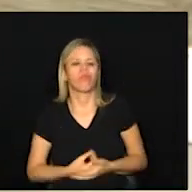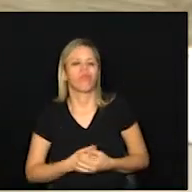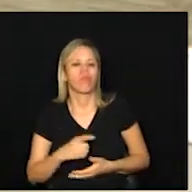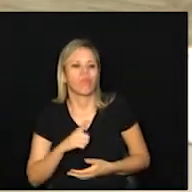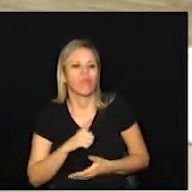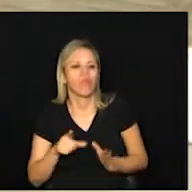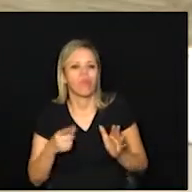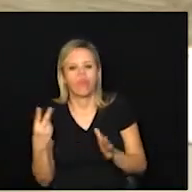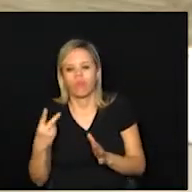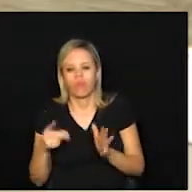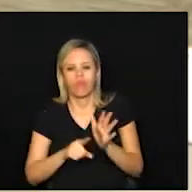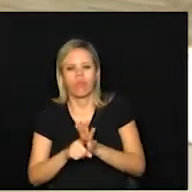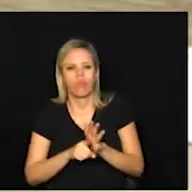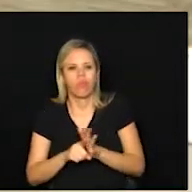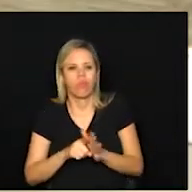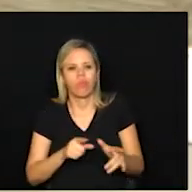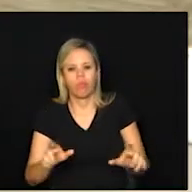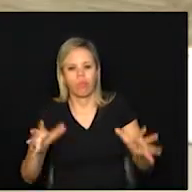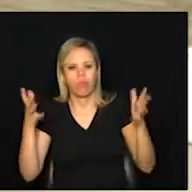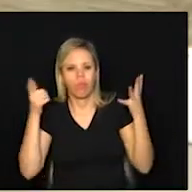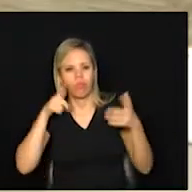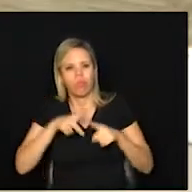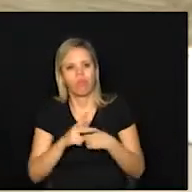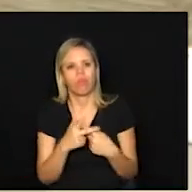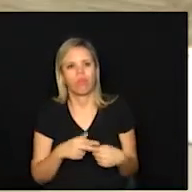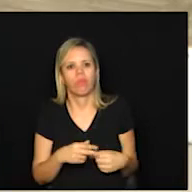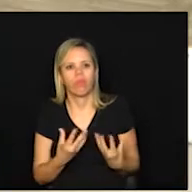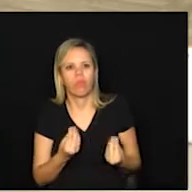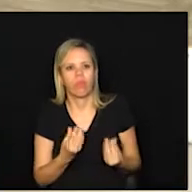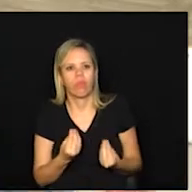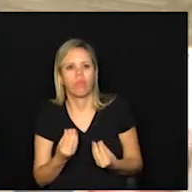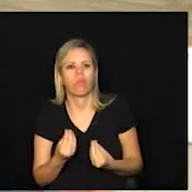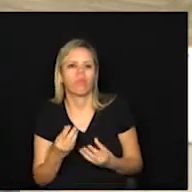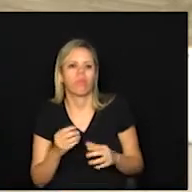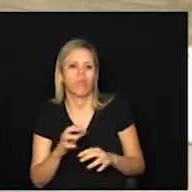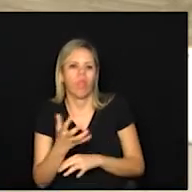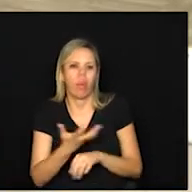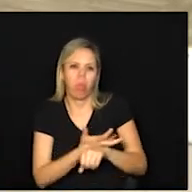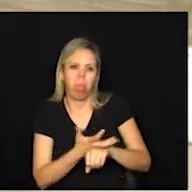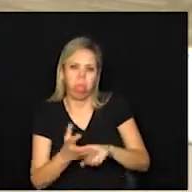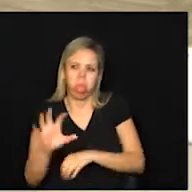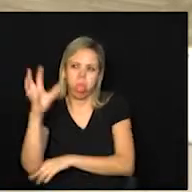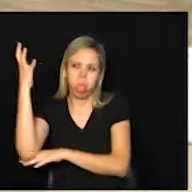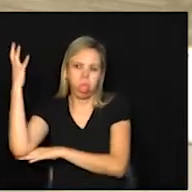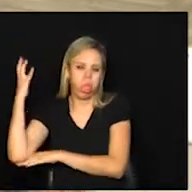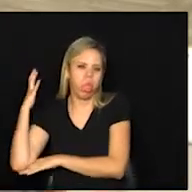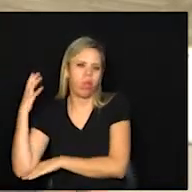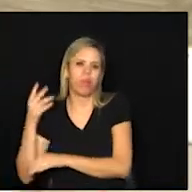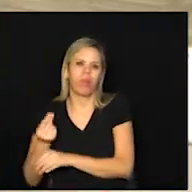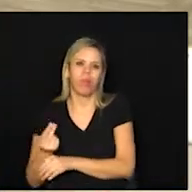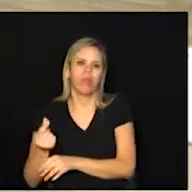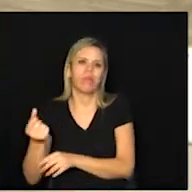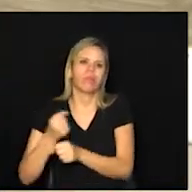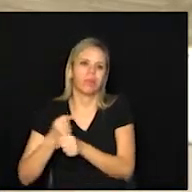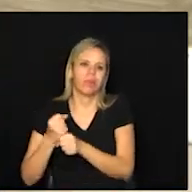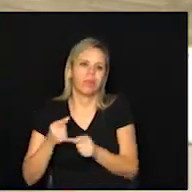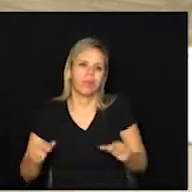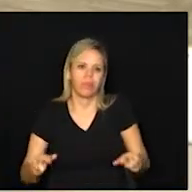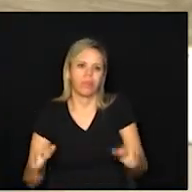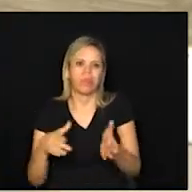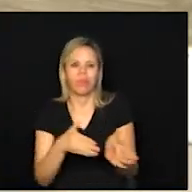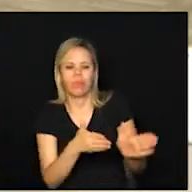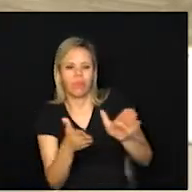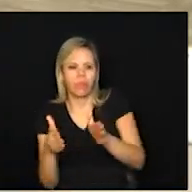Segundo, a recuperação desses corredores ecológicos, muitos deles são matas ciliares ao longo, né, dos corpos d'água,